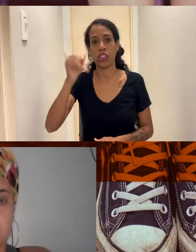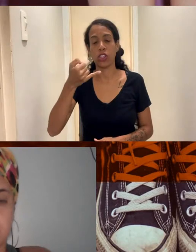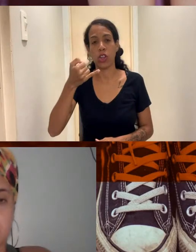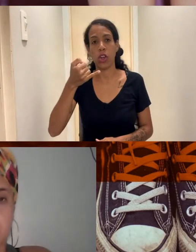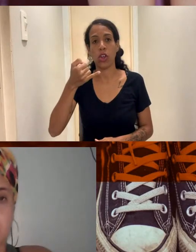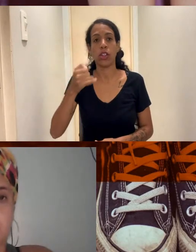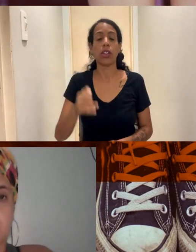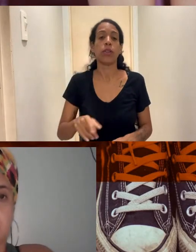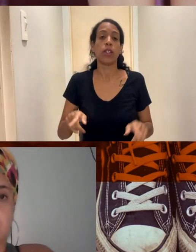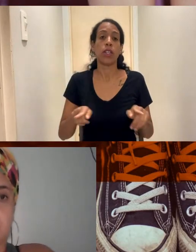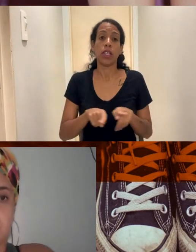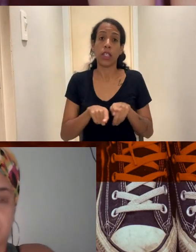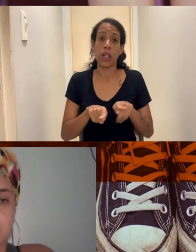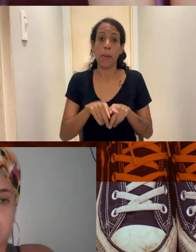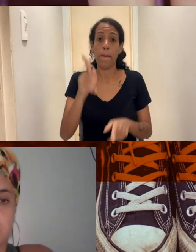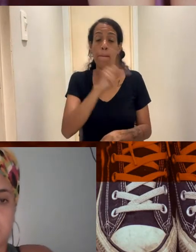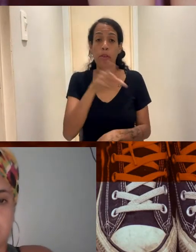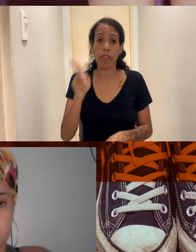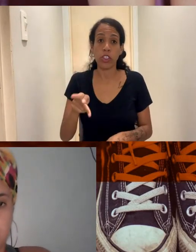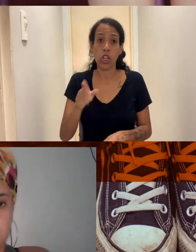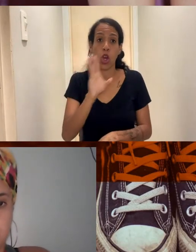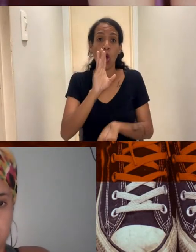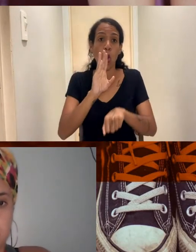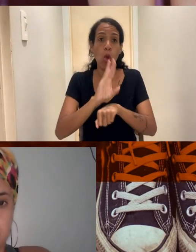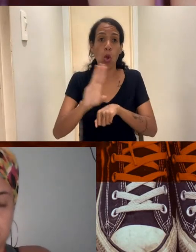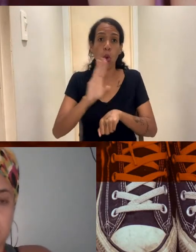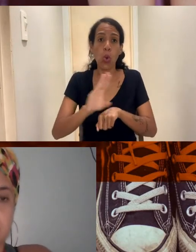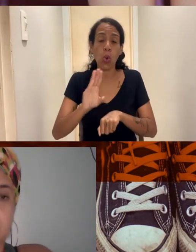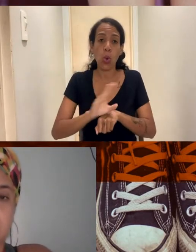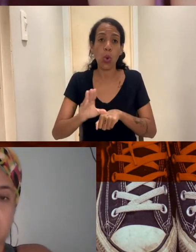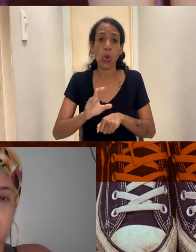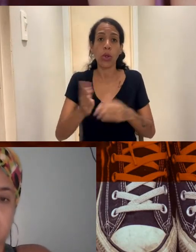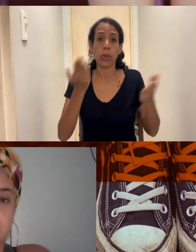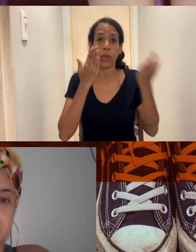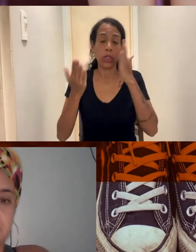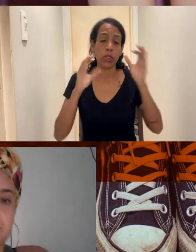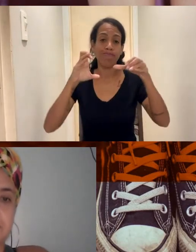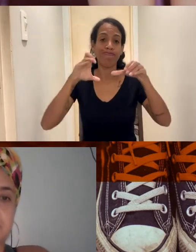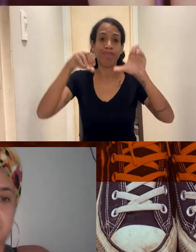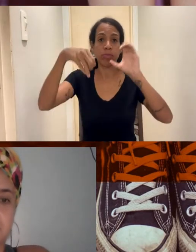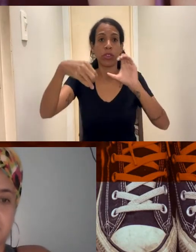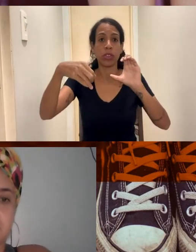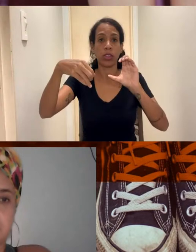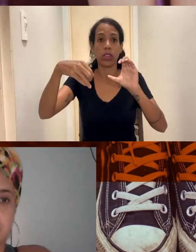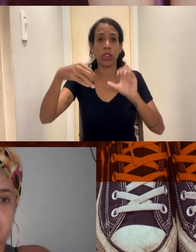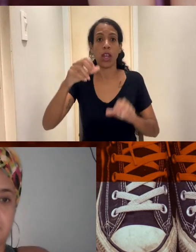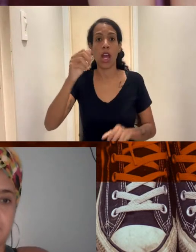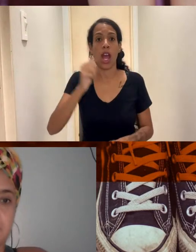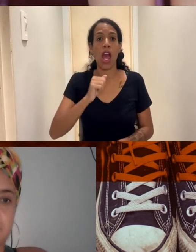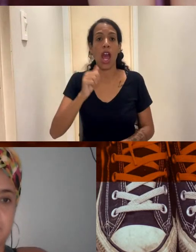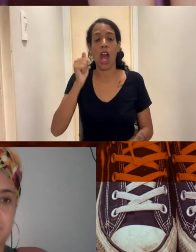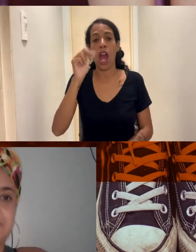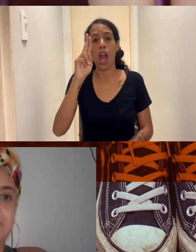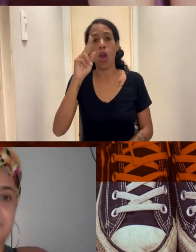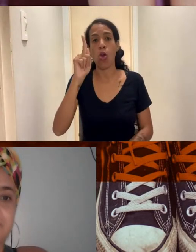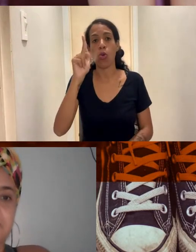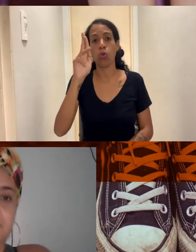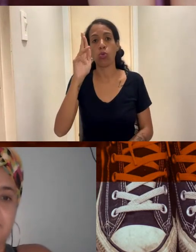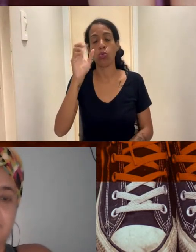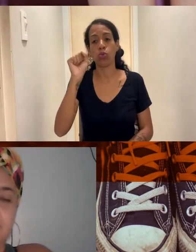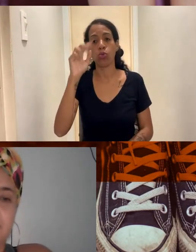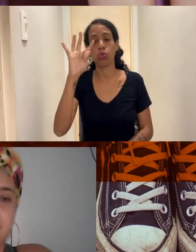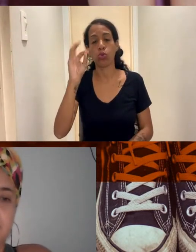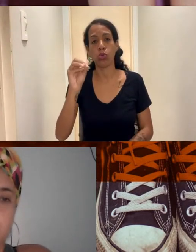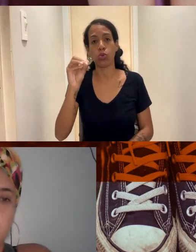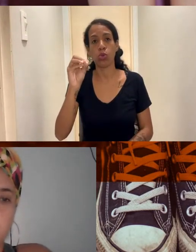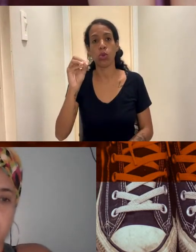Janeiro. Ela é também professora do curso de graduação em Psicologia do Centro Universitário Augusto da Mota.